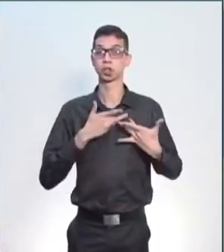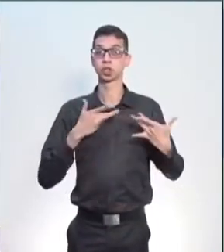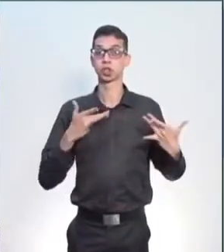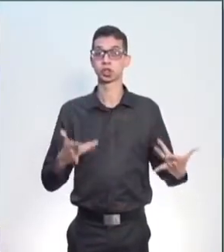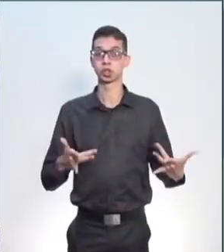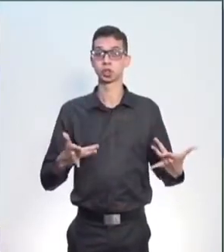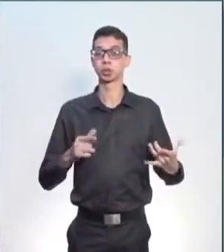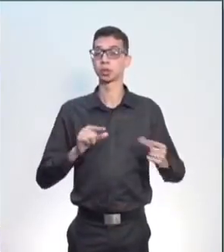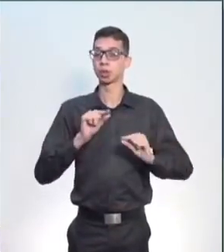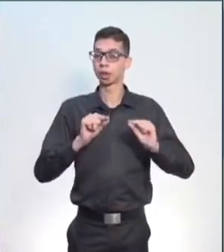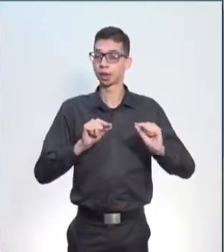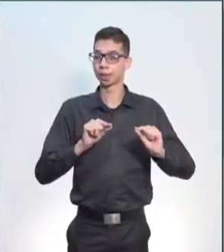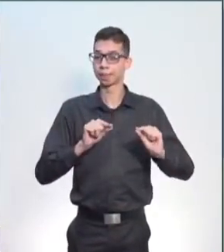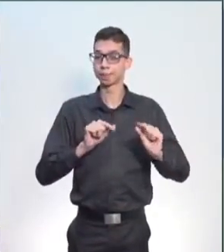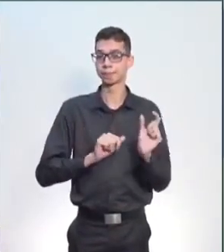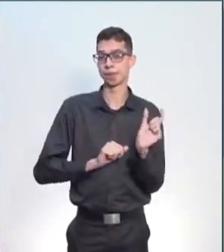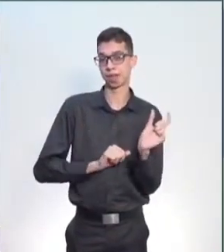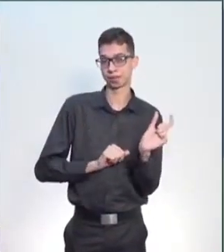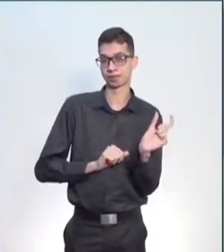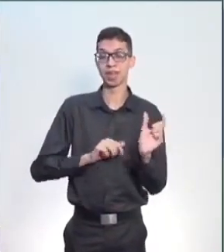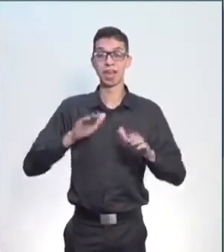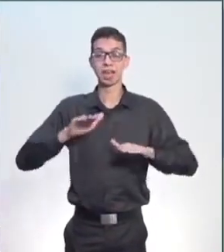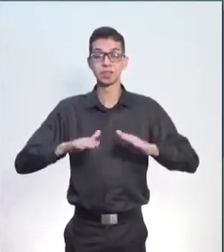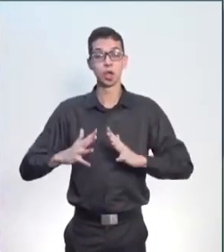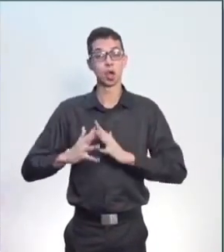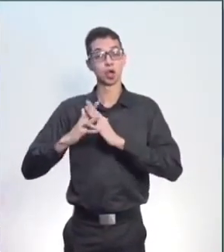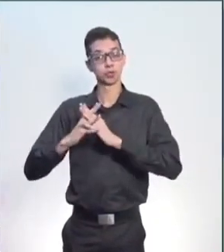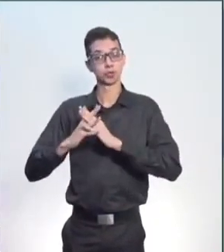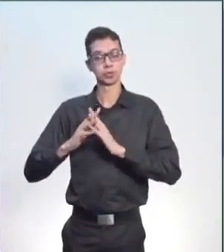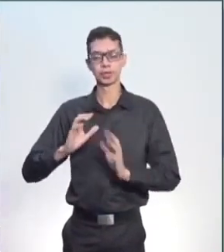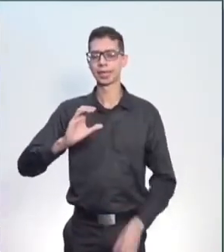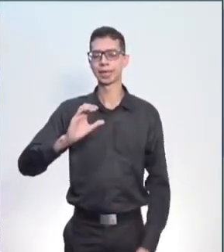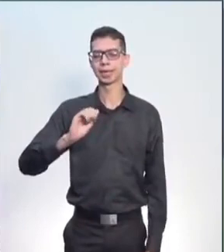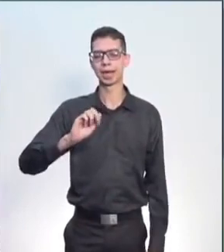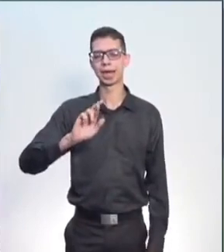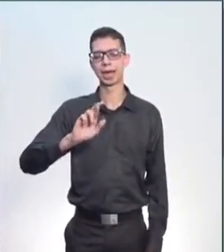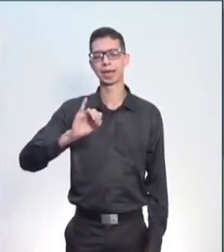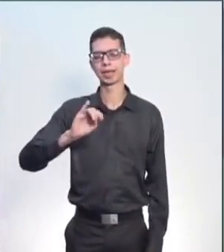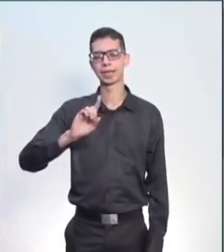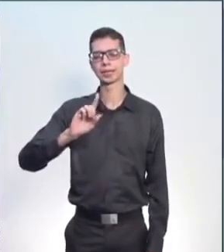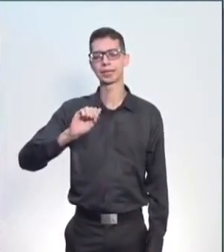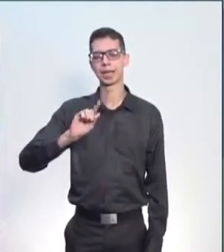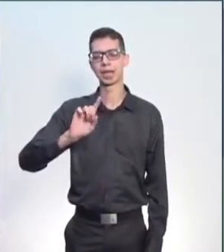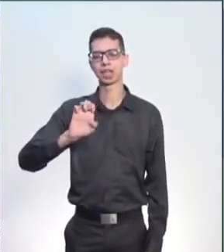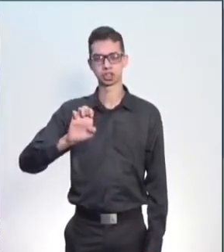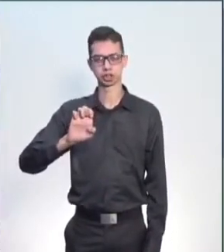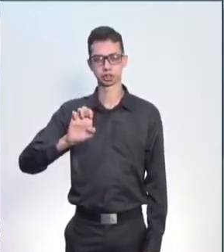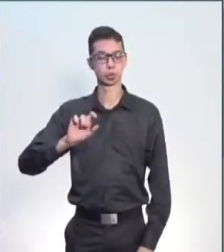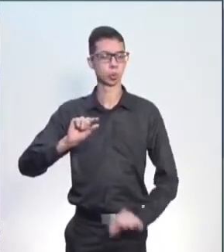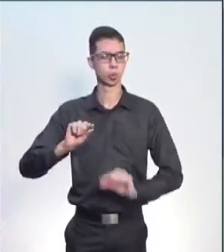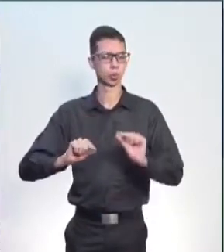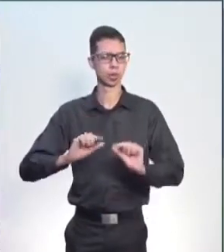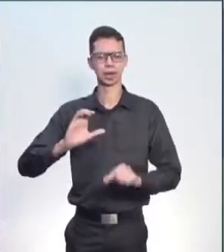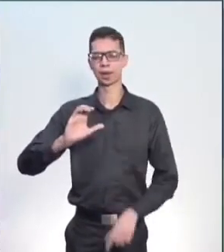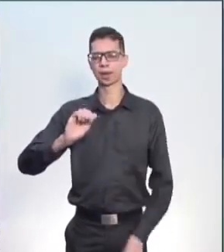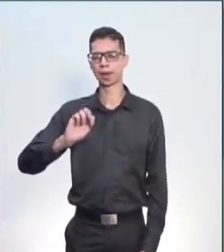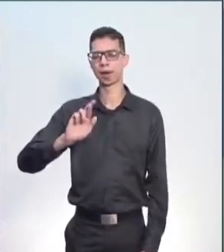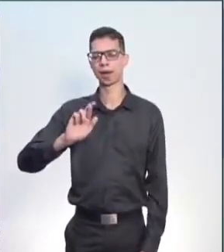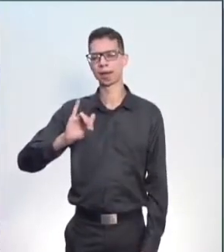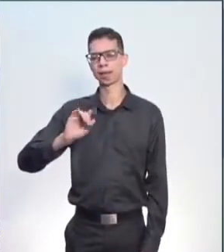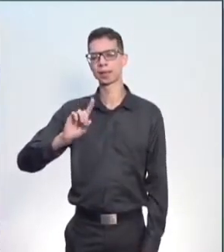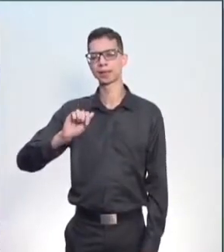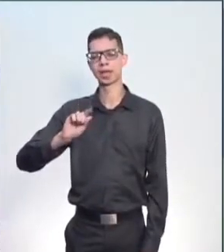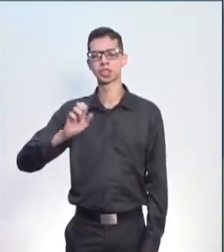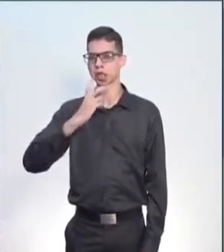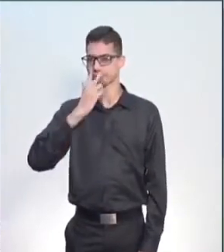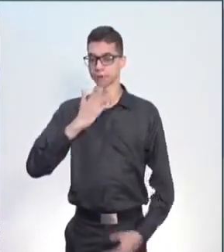confundida nesse sentido com caridade. E não está errado, porque a caridade manifesta a solidariedade que nós temos